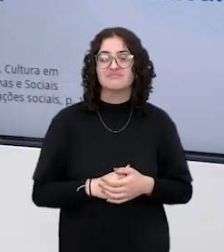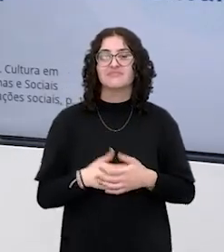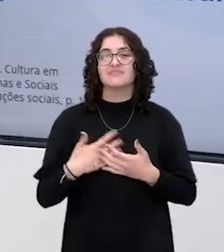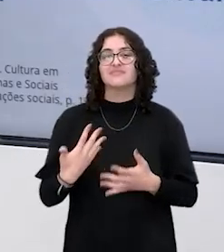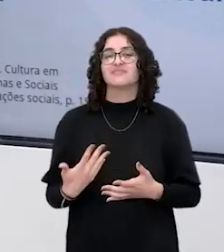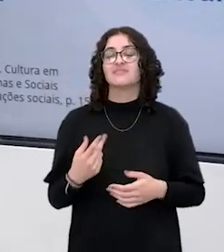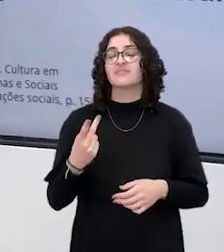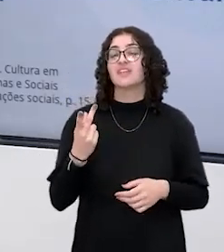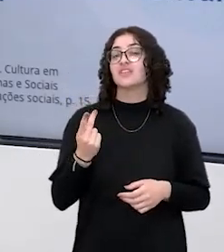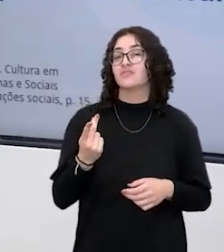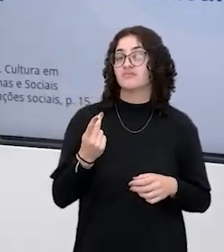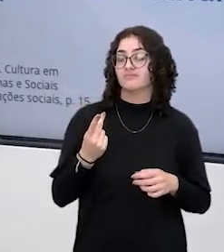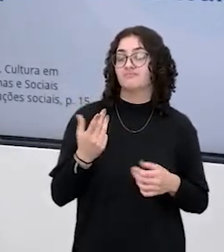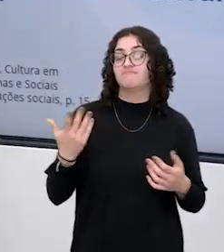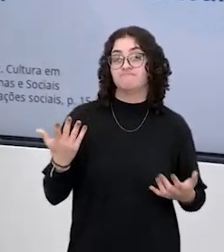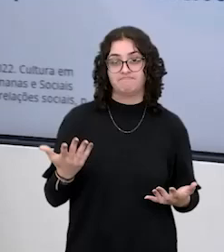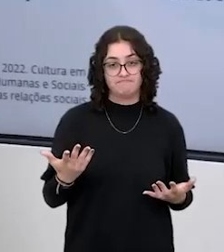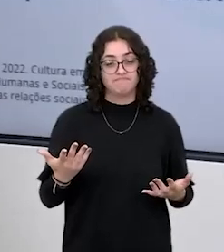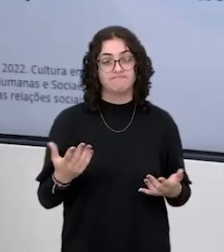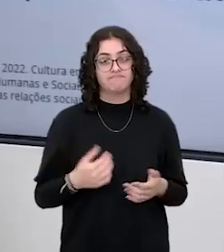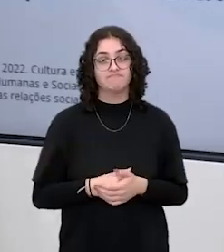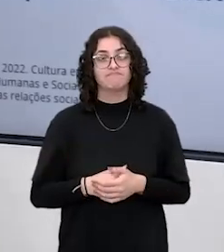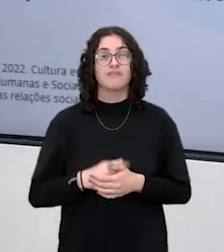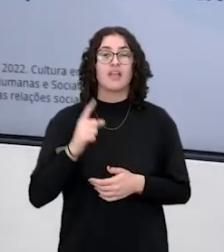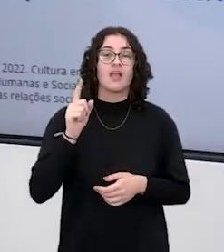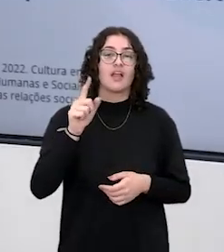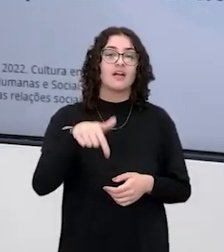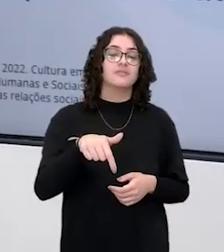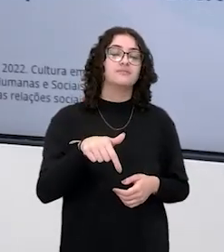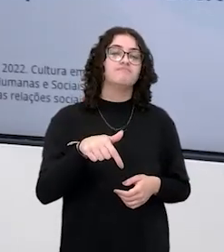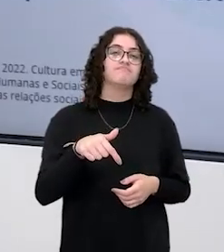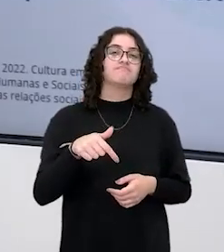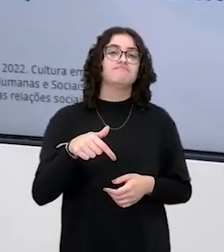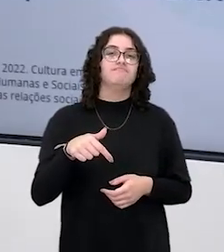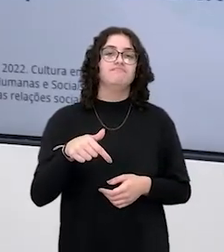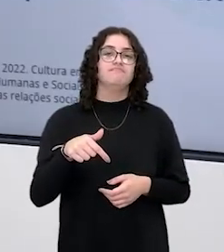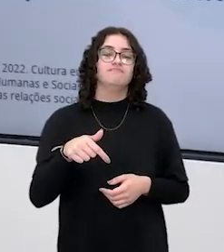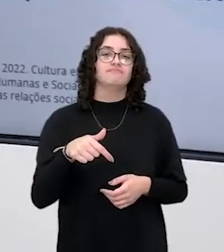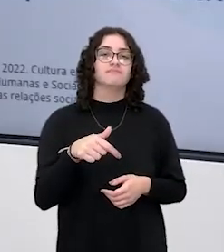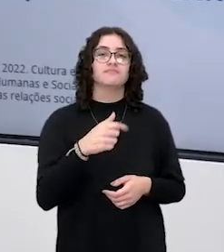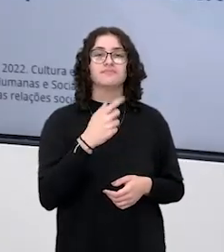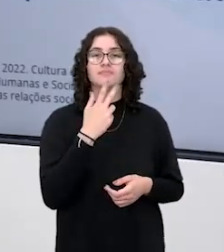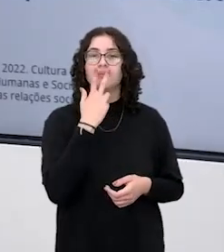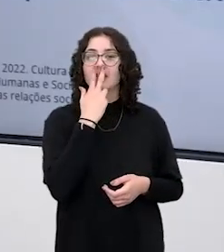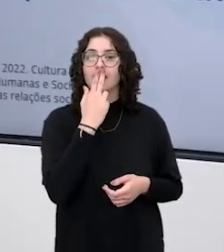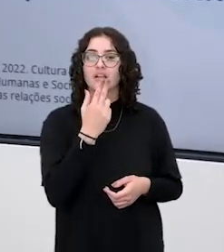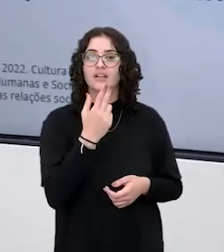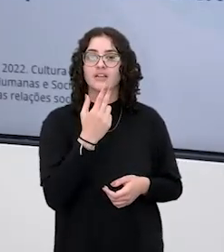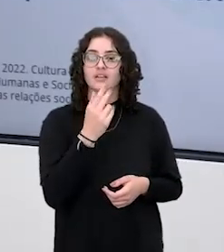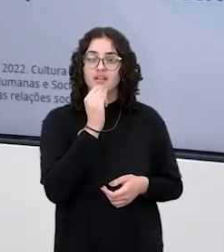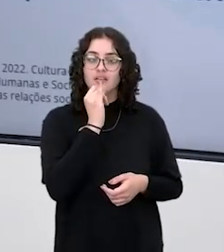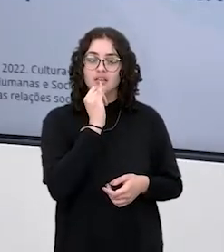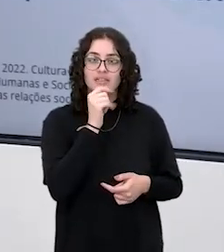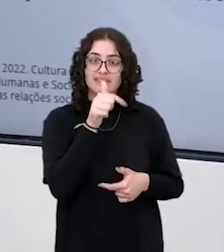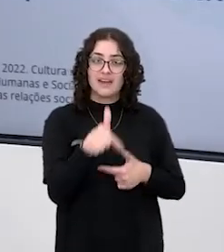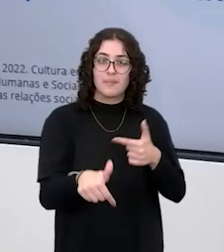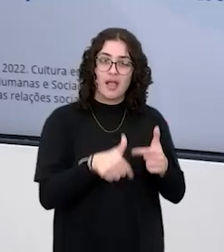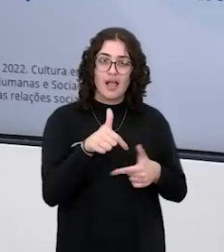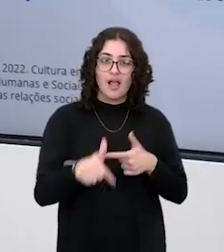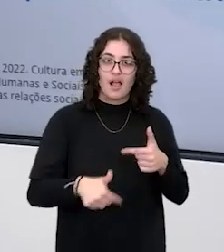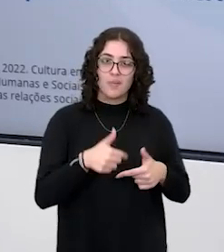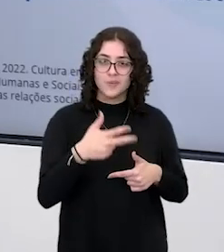E o segundo aspecto? O segundo aspecto é a questão de que se gera muito emprego. A gente não pode esquecer